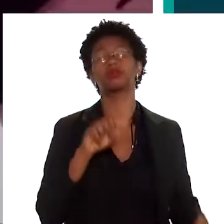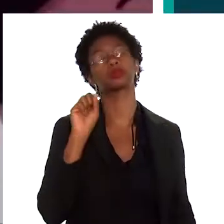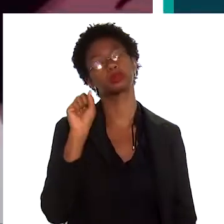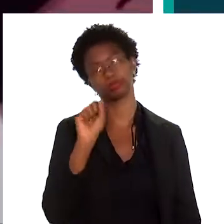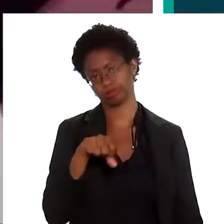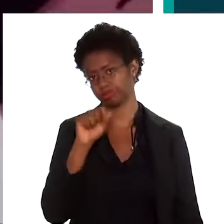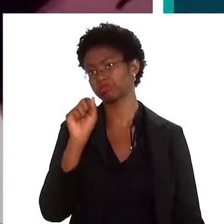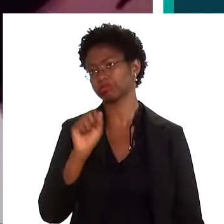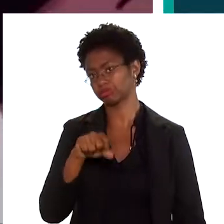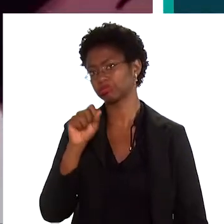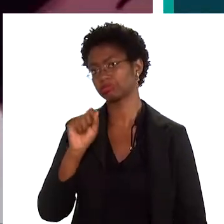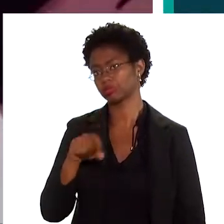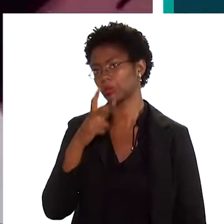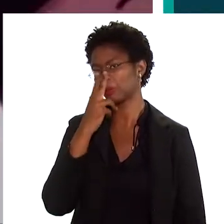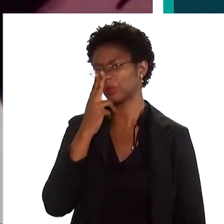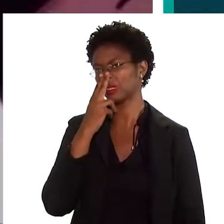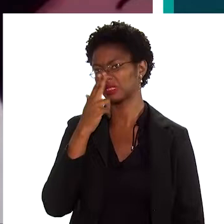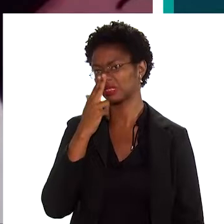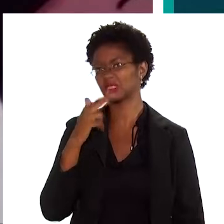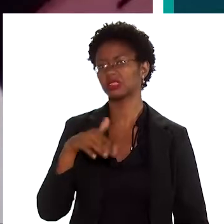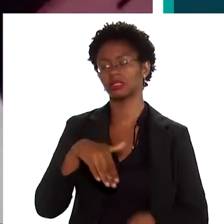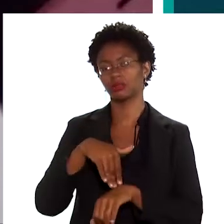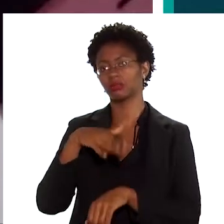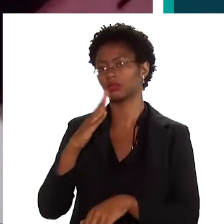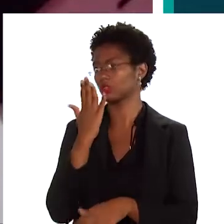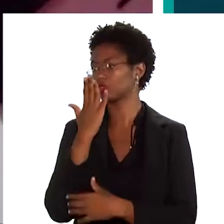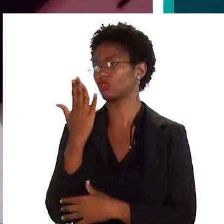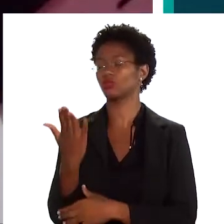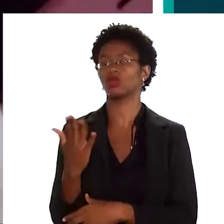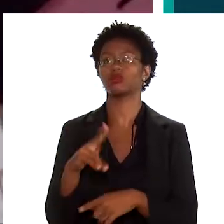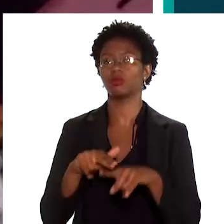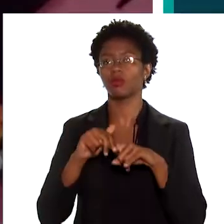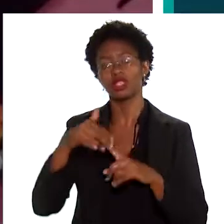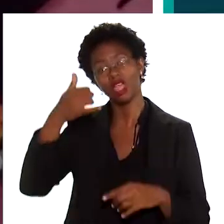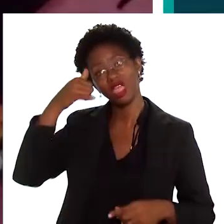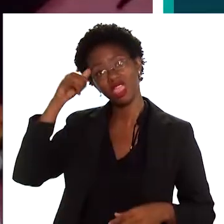eles estão, sim, mais expostos,